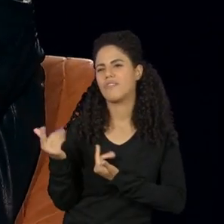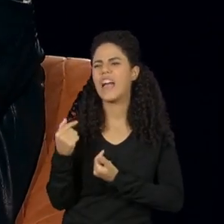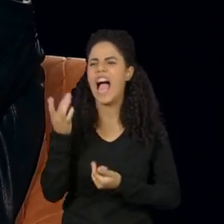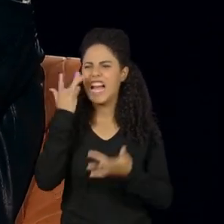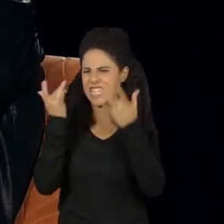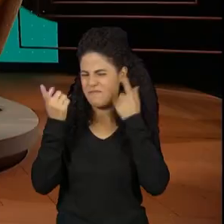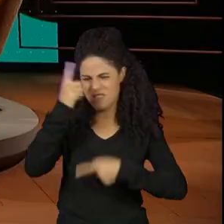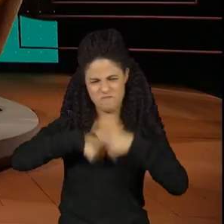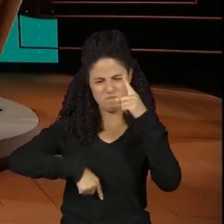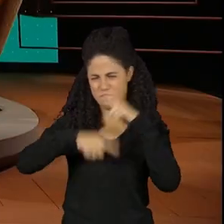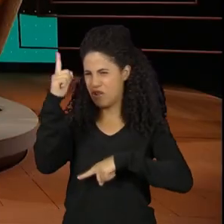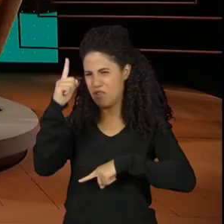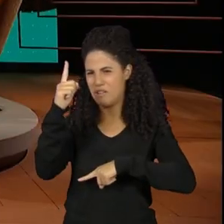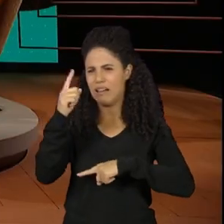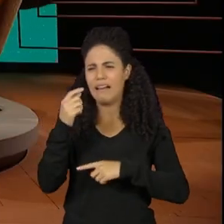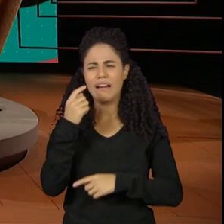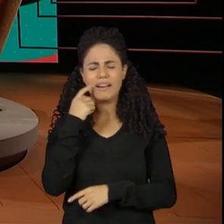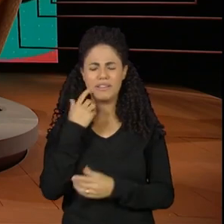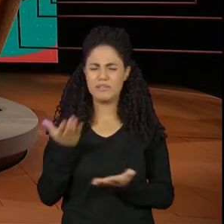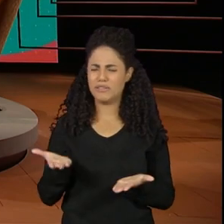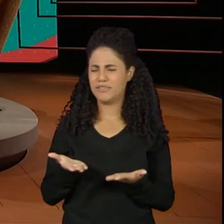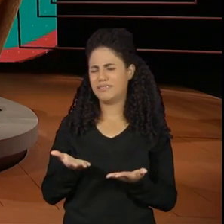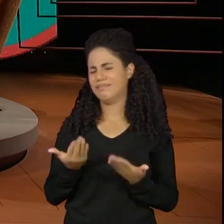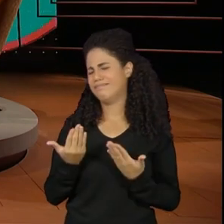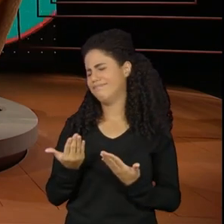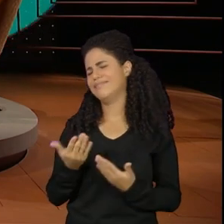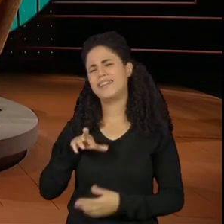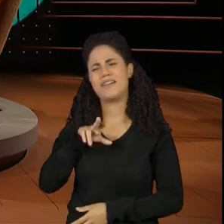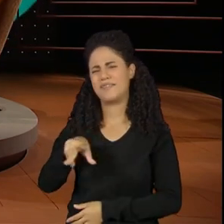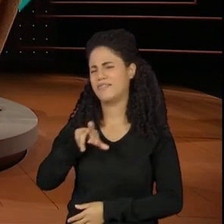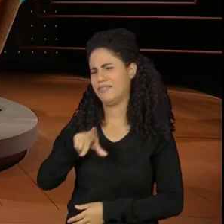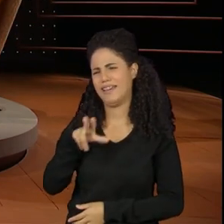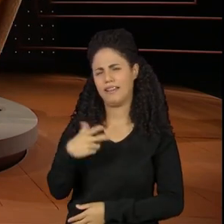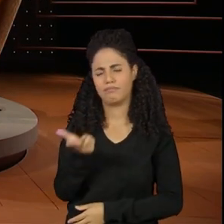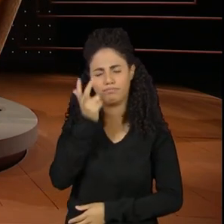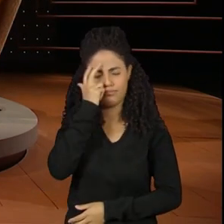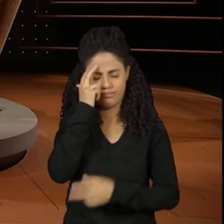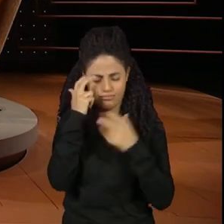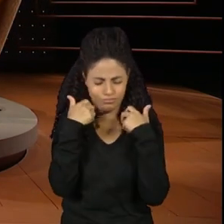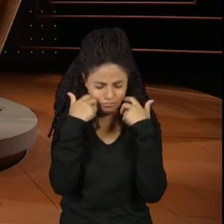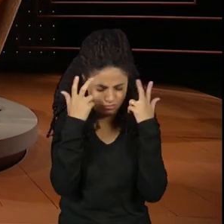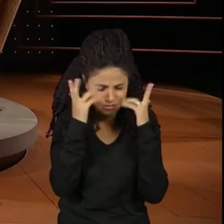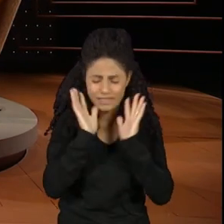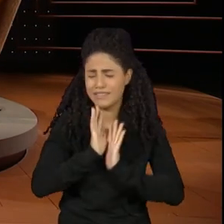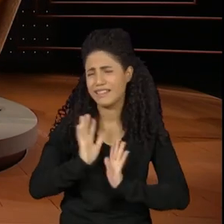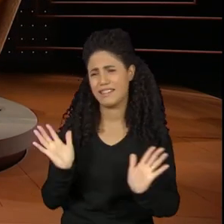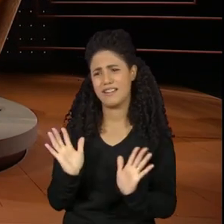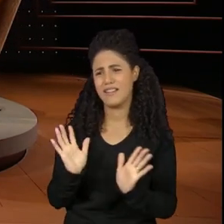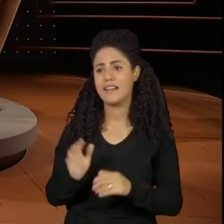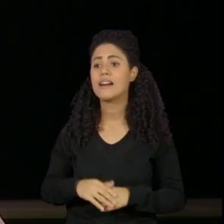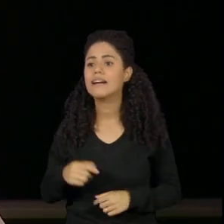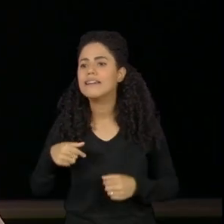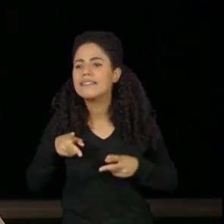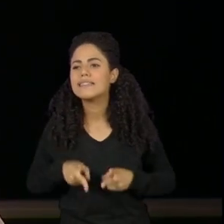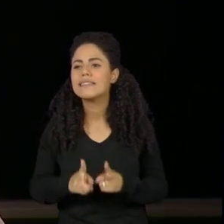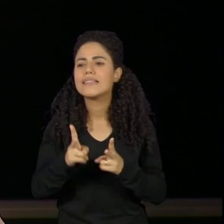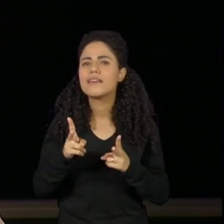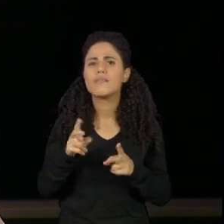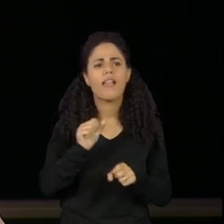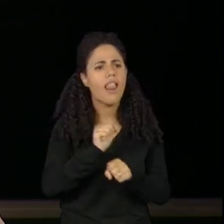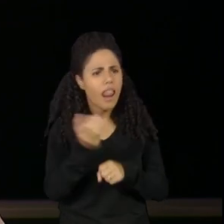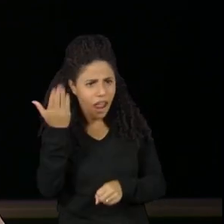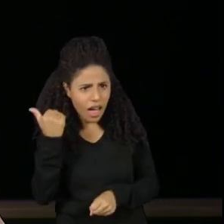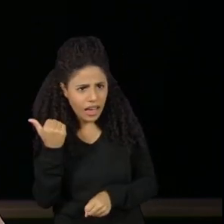é um sucesso. Hoje eu vejo que a peça é muito ruim, né? Eu tenho vergonha dessa peça. Eu não mostro para ninguém esse texto. Você tem os textos que você escreveu naquela